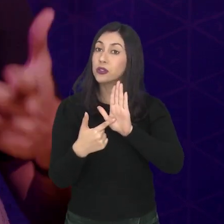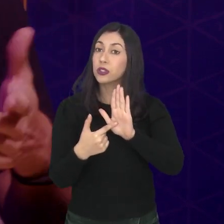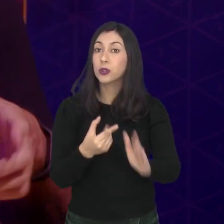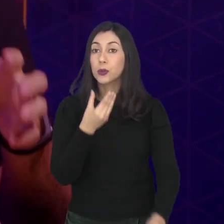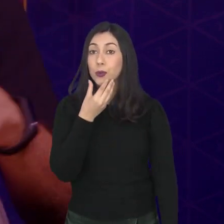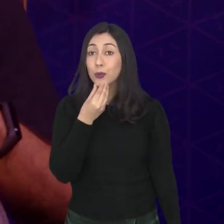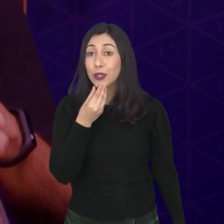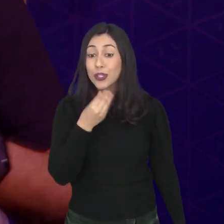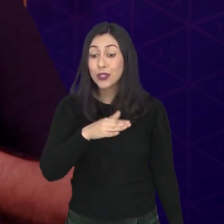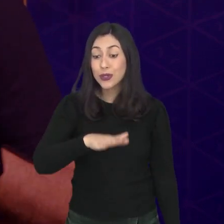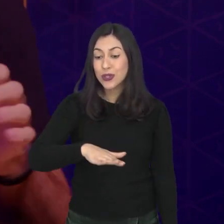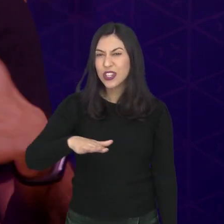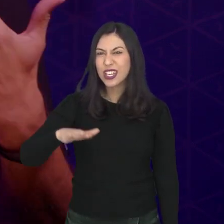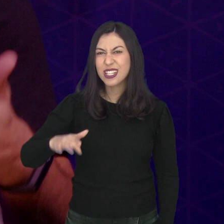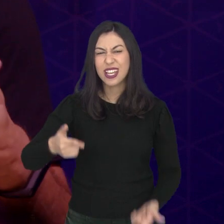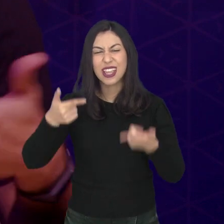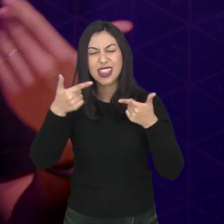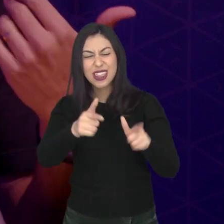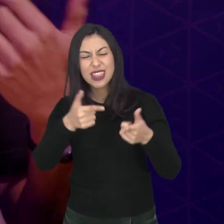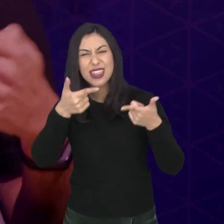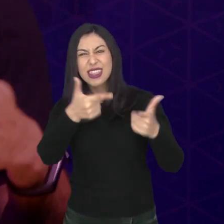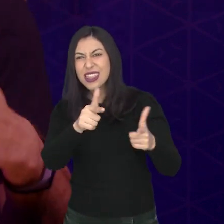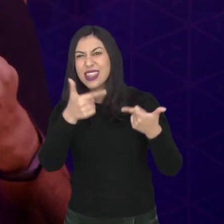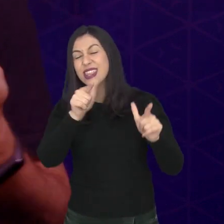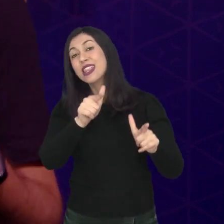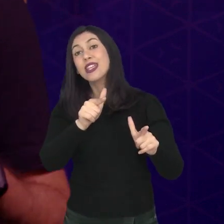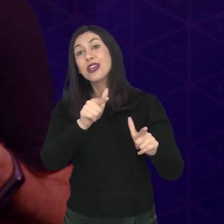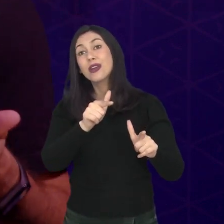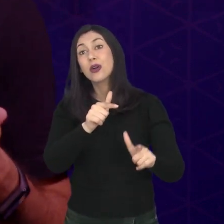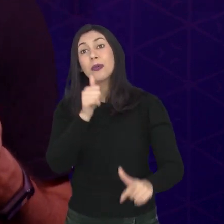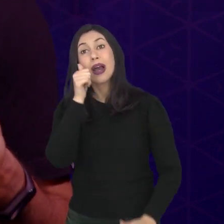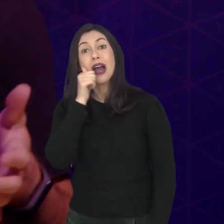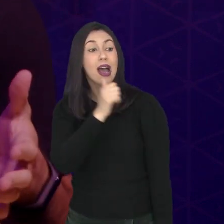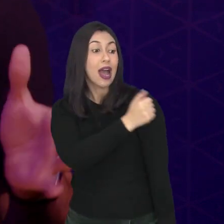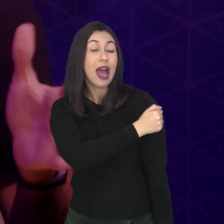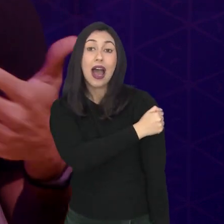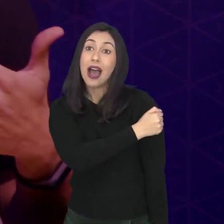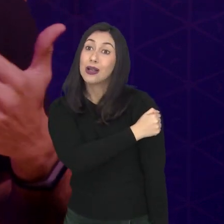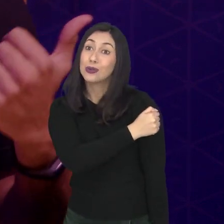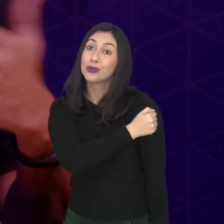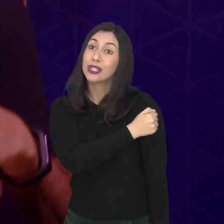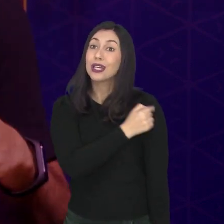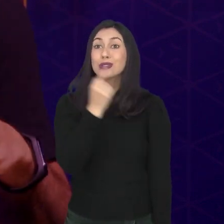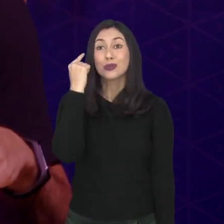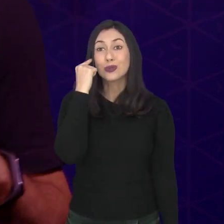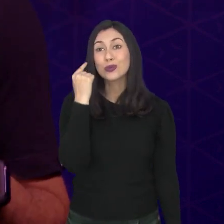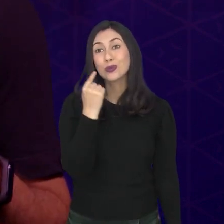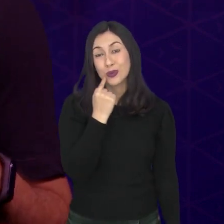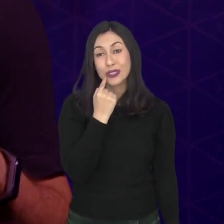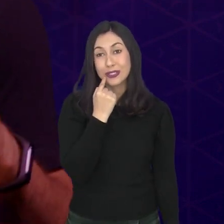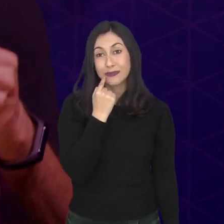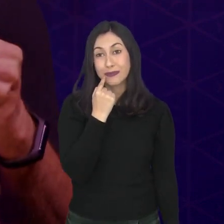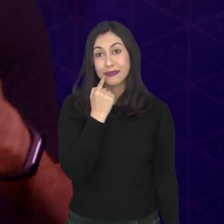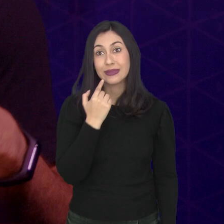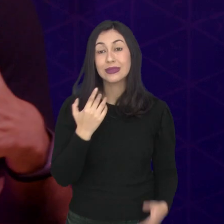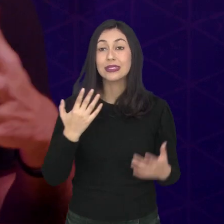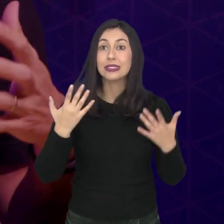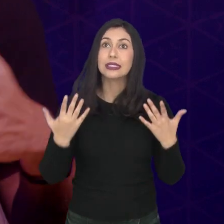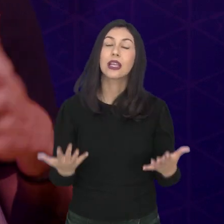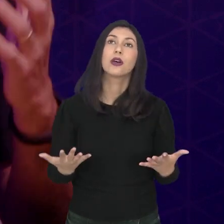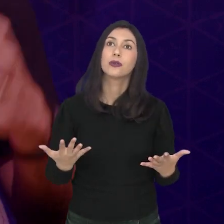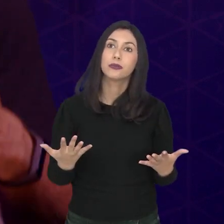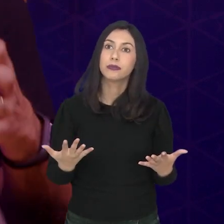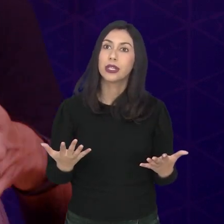um menino, quando era criança, fazendo bullying com uma aluna nova na escola dele, que é deficiente auditivo. E